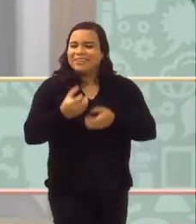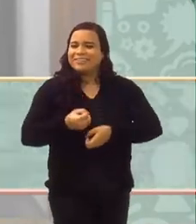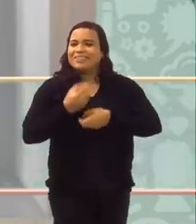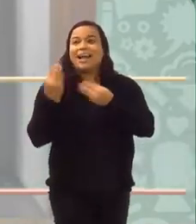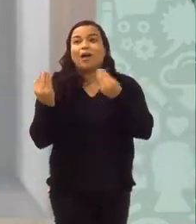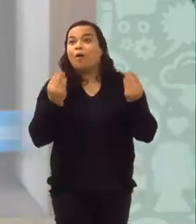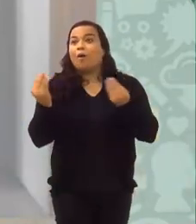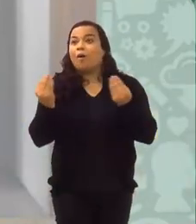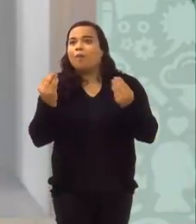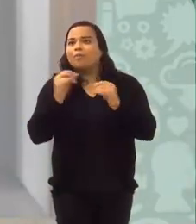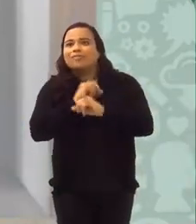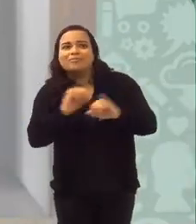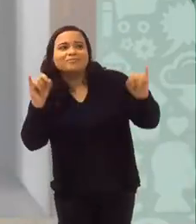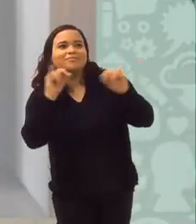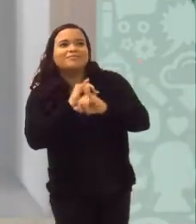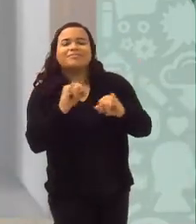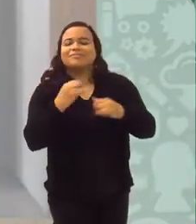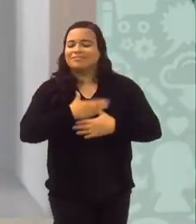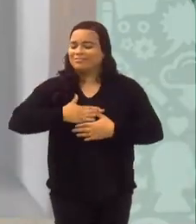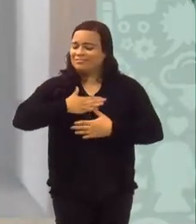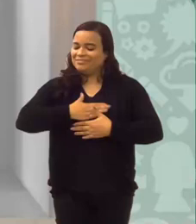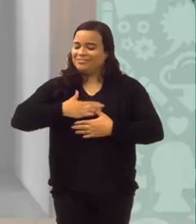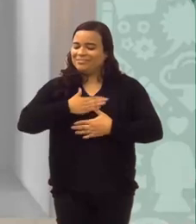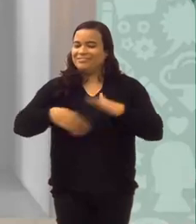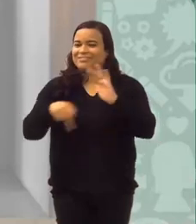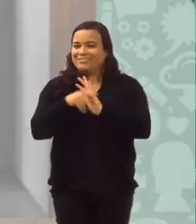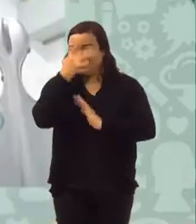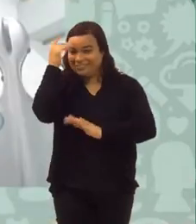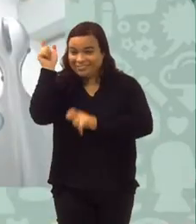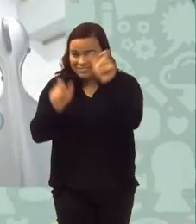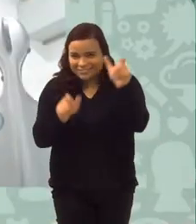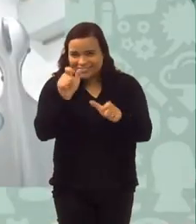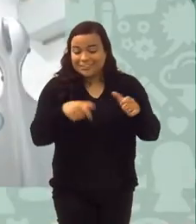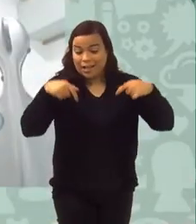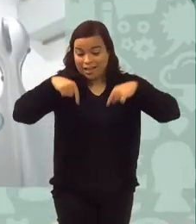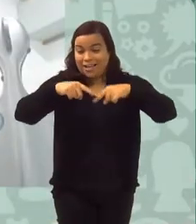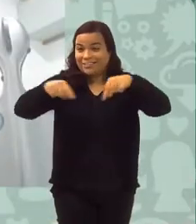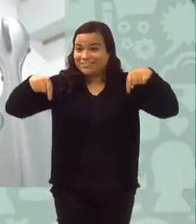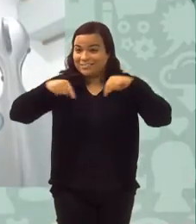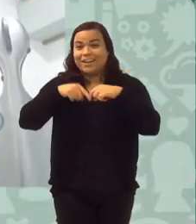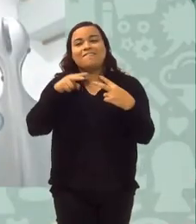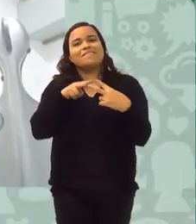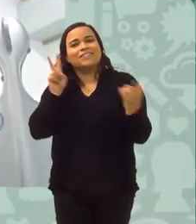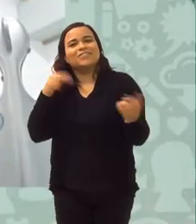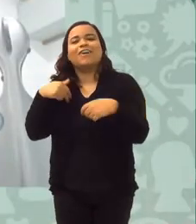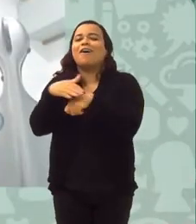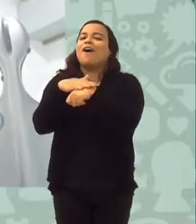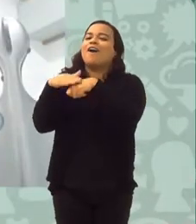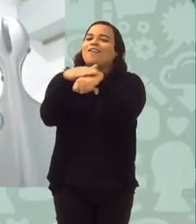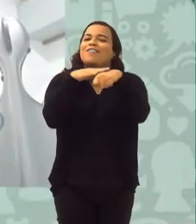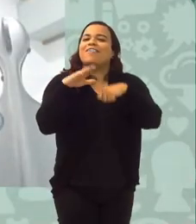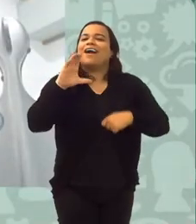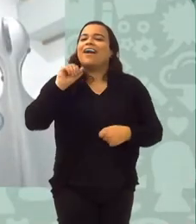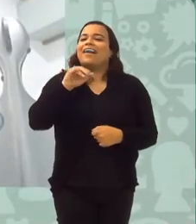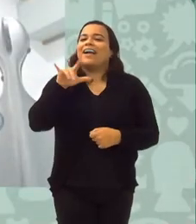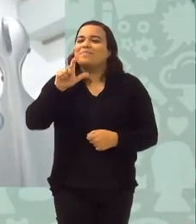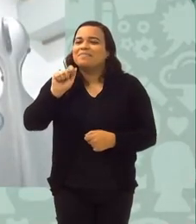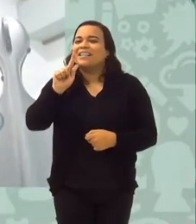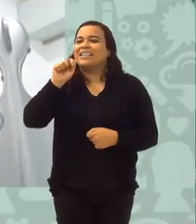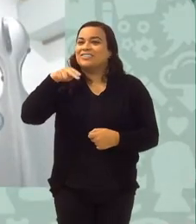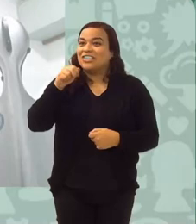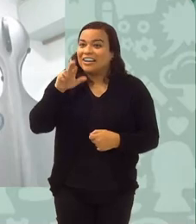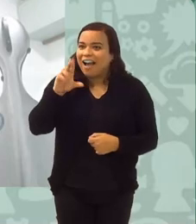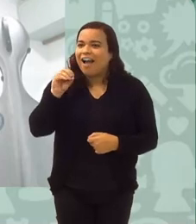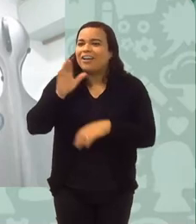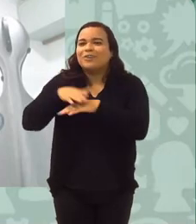podem promover bem-estar integral para as pessoas. Aqui no nosso estúdio, eu converso com Camila Genaro, contadora